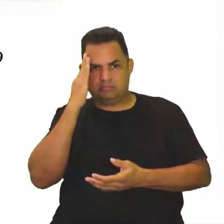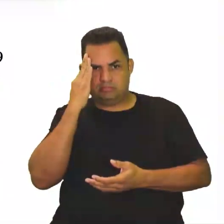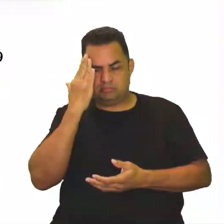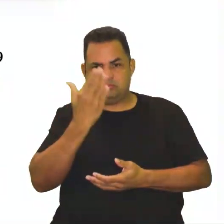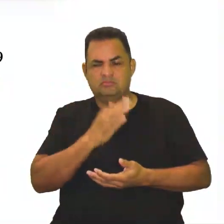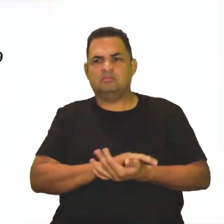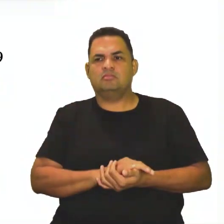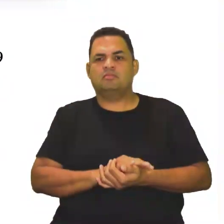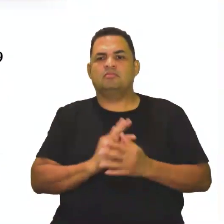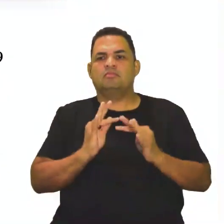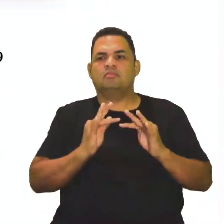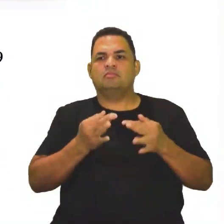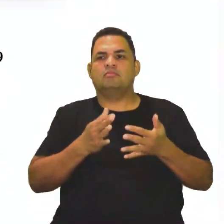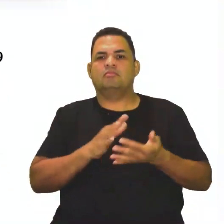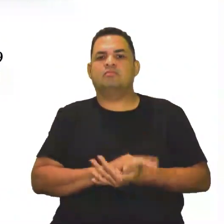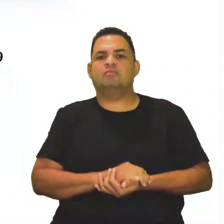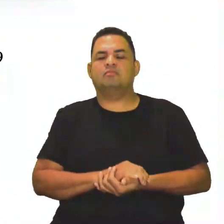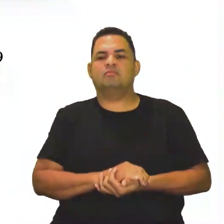isso? Fechou?